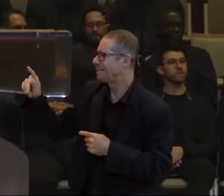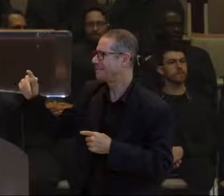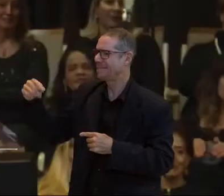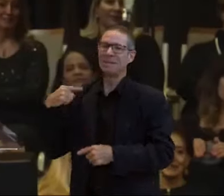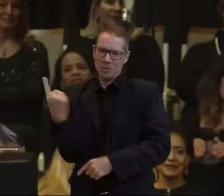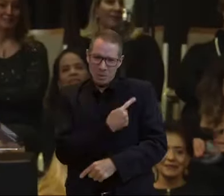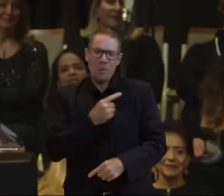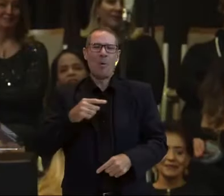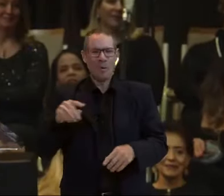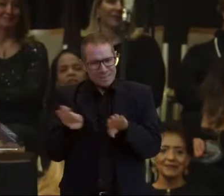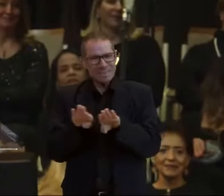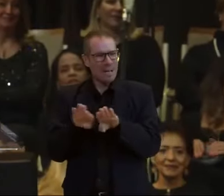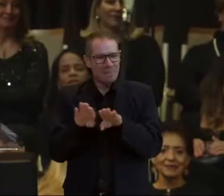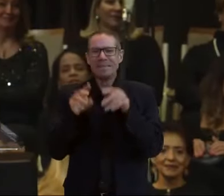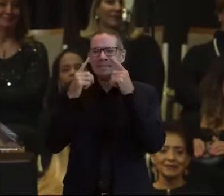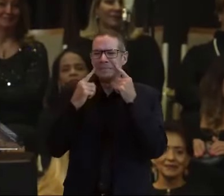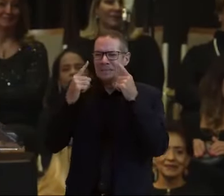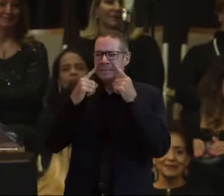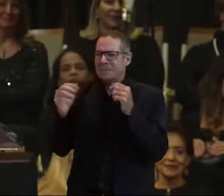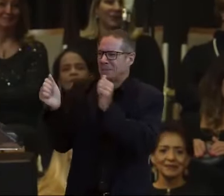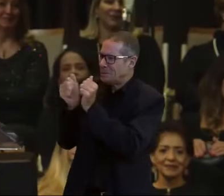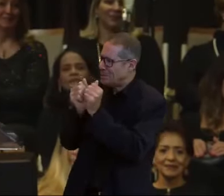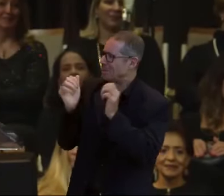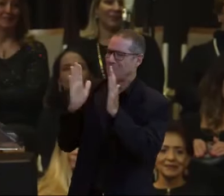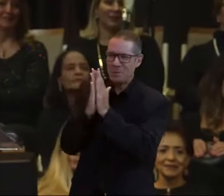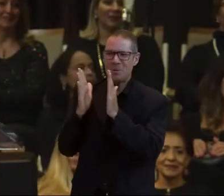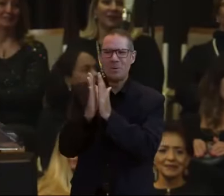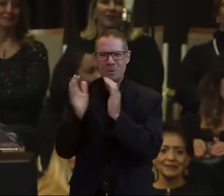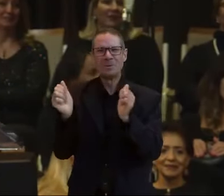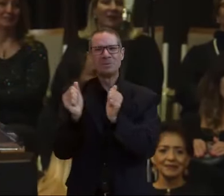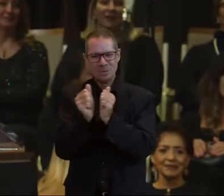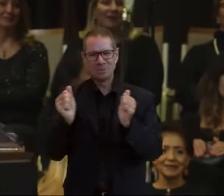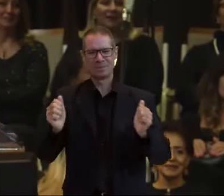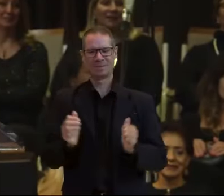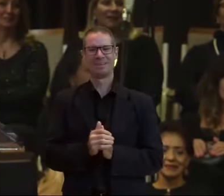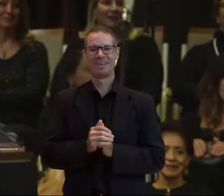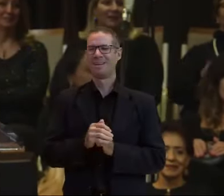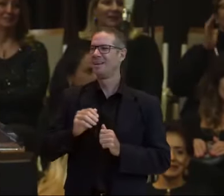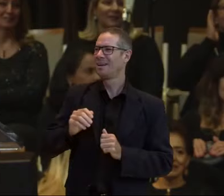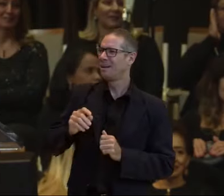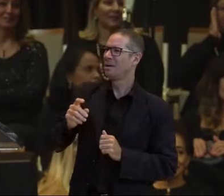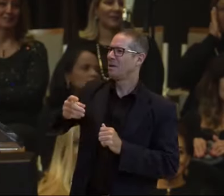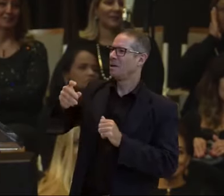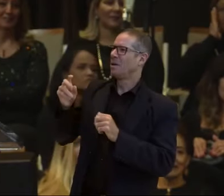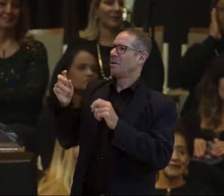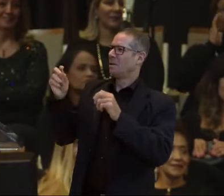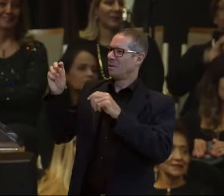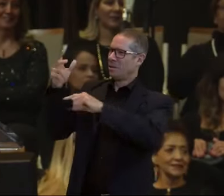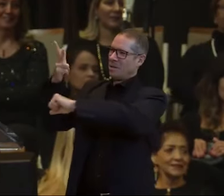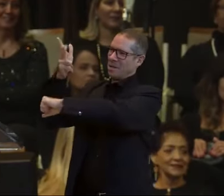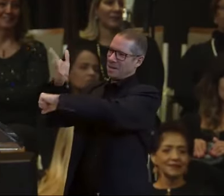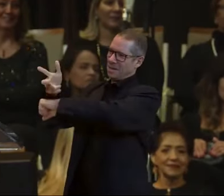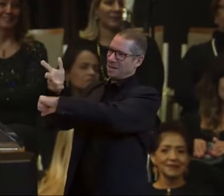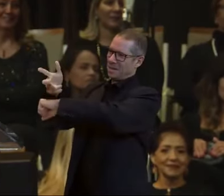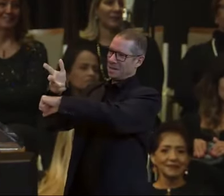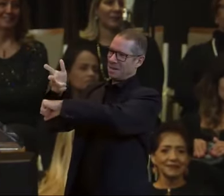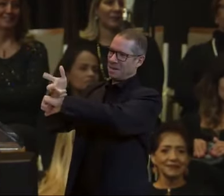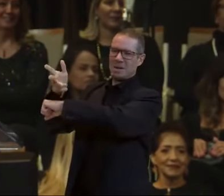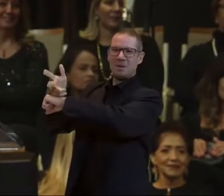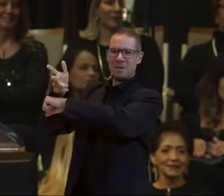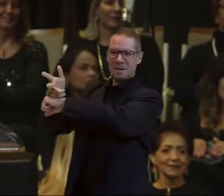nossas, a gente chorou junto, a gente orou junto, né? Então põe lá, põe uma câmera voltada para ele lá, vai lá